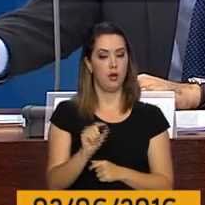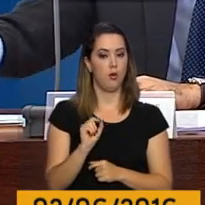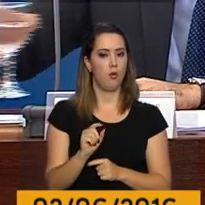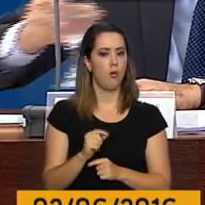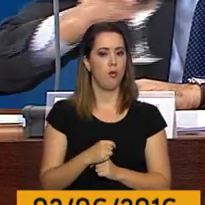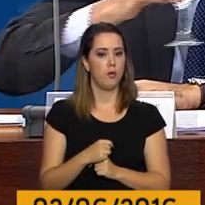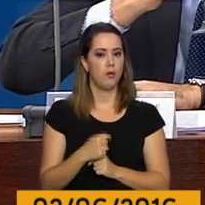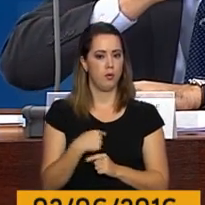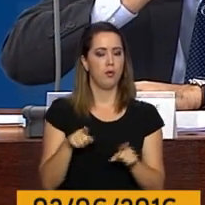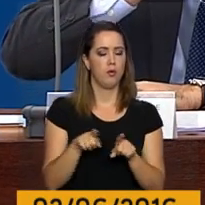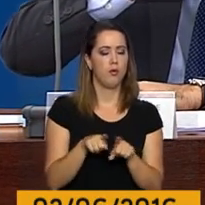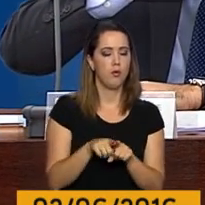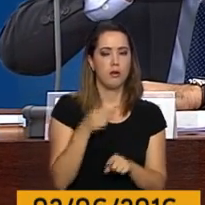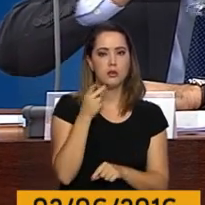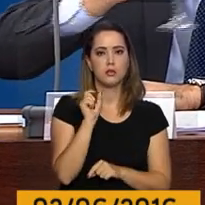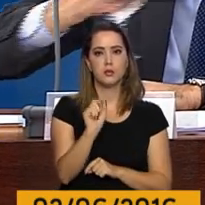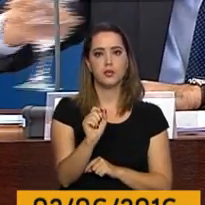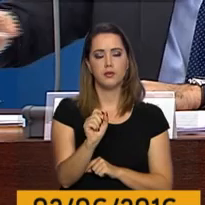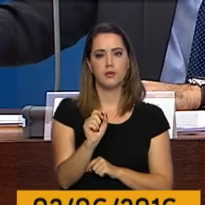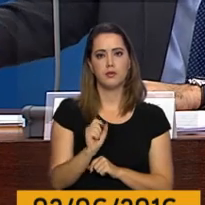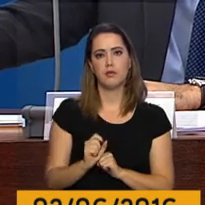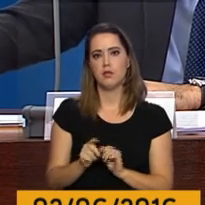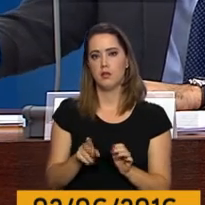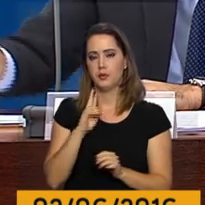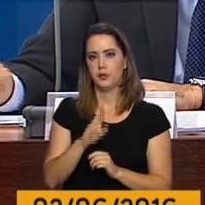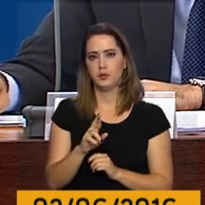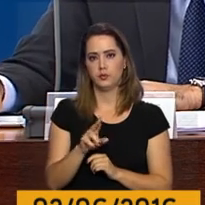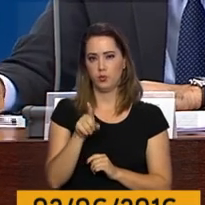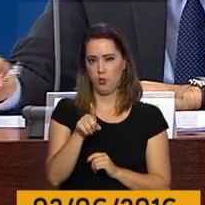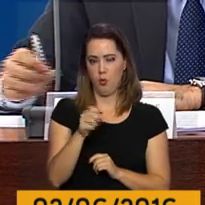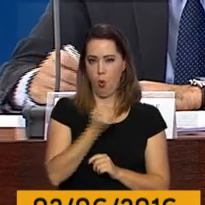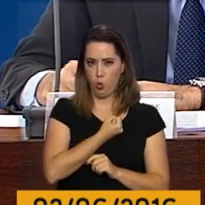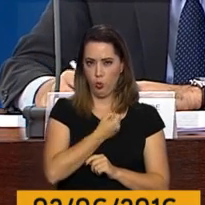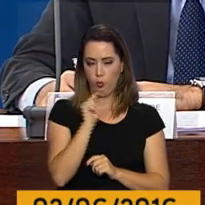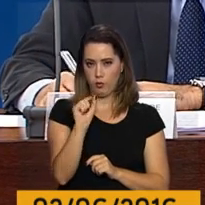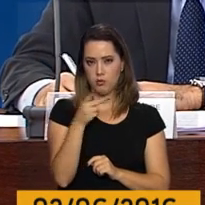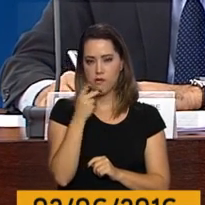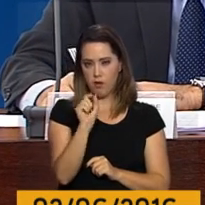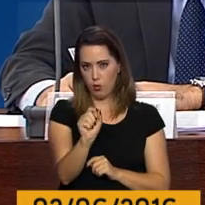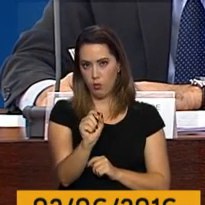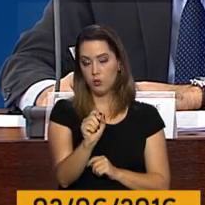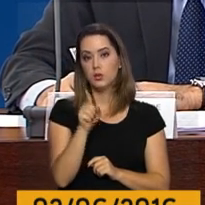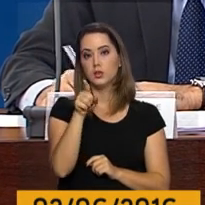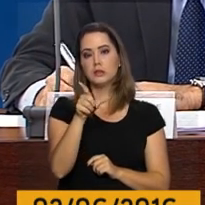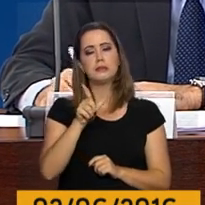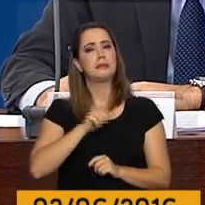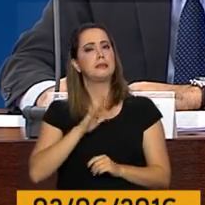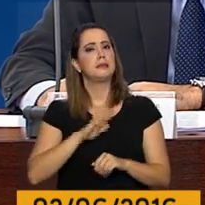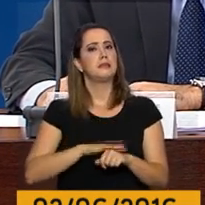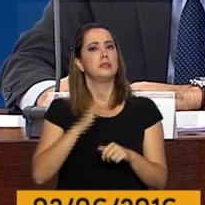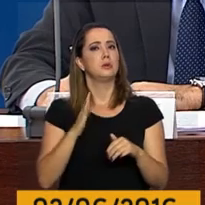Ministro. Apenas eu quero dar com relação a essa, especialmente a um número que foi mencionado, mas tem impacto de mais de